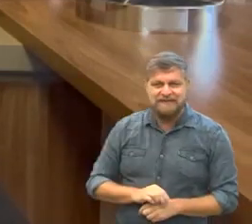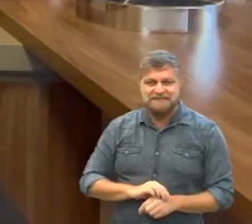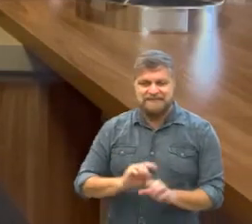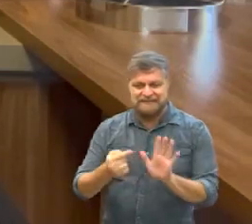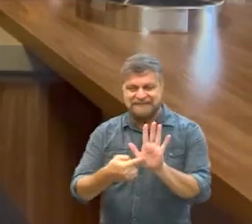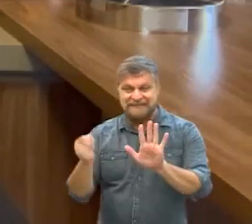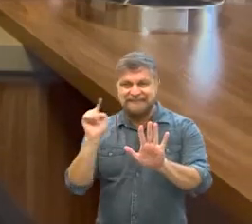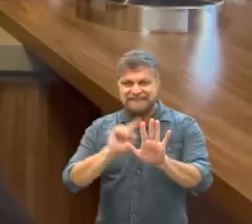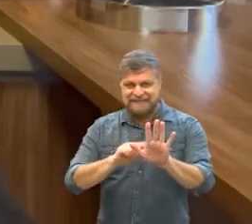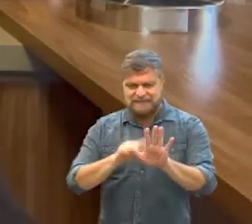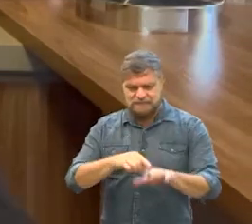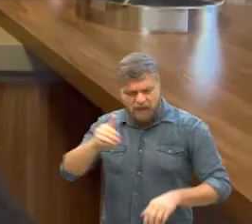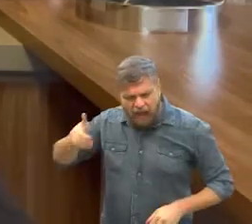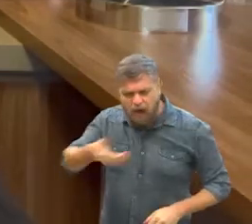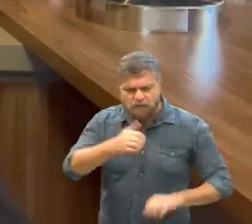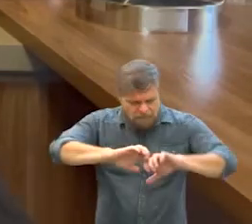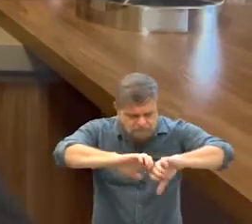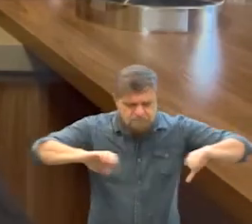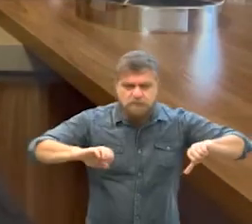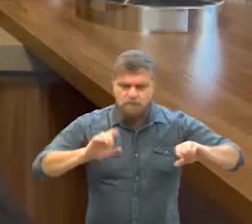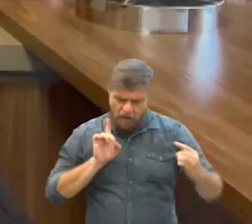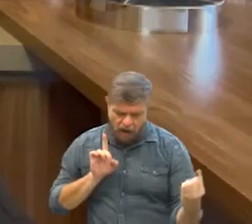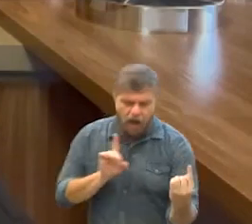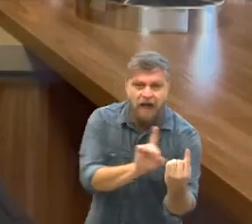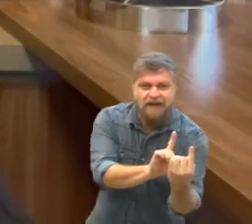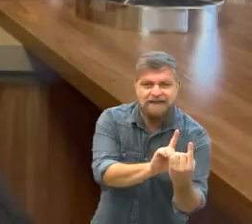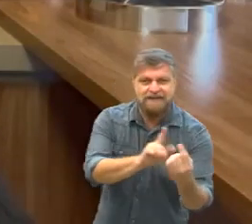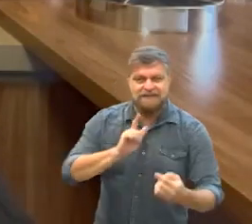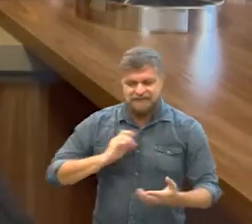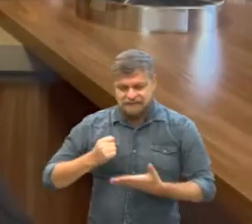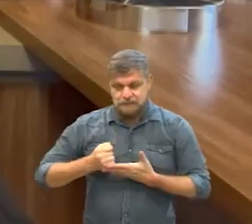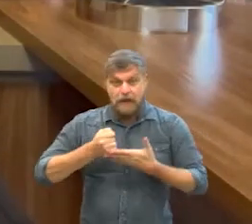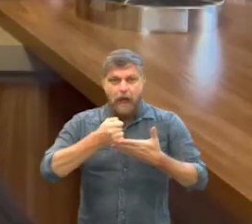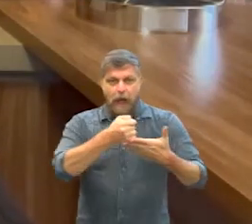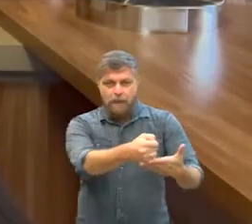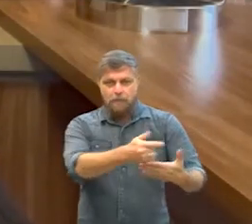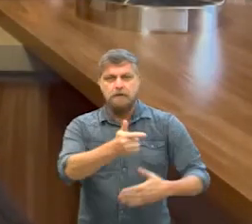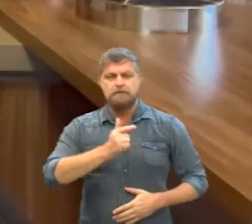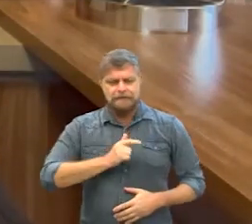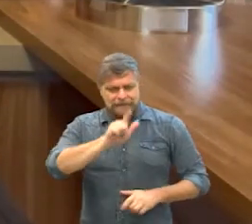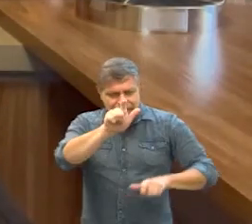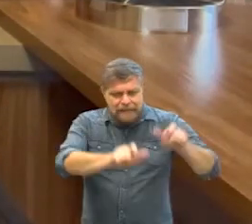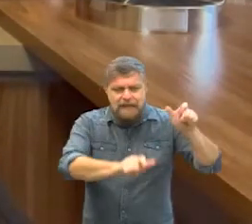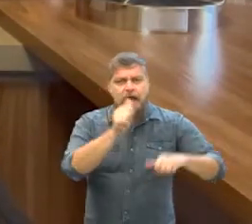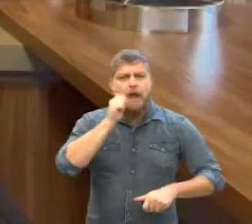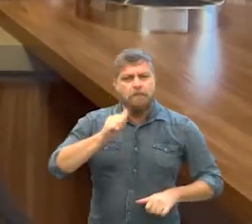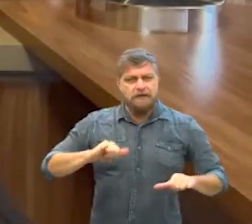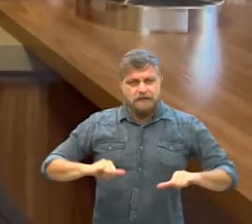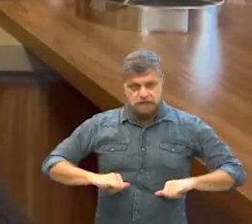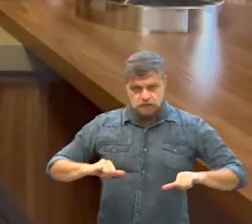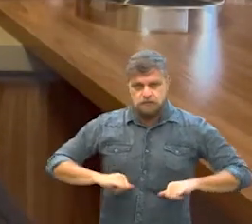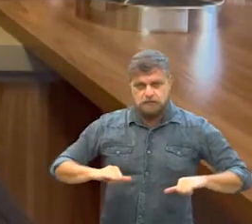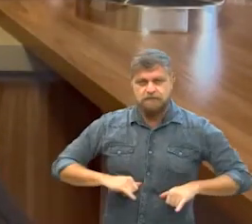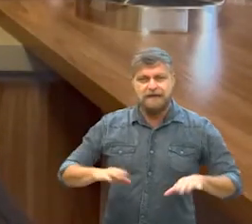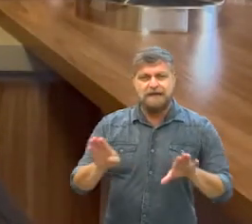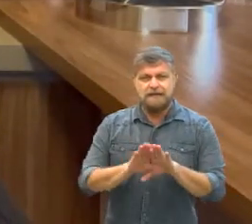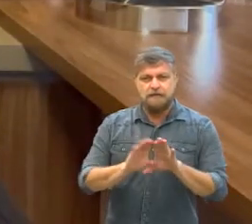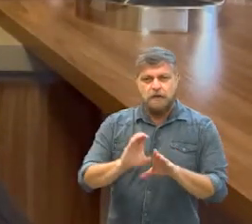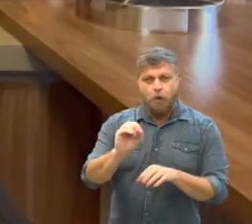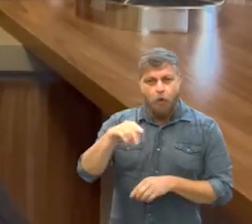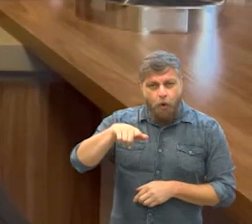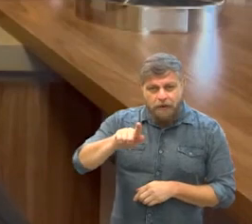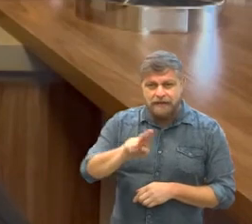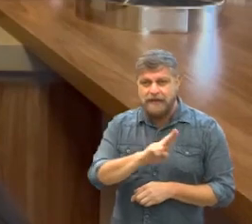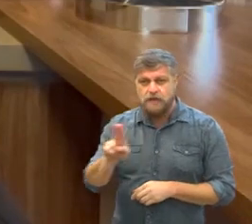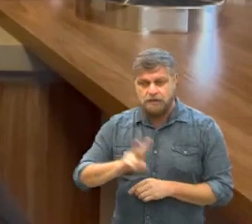é fantástica, que fala sobre isso, esse apoio que nós temos que dar para as mulheres que passam por isso. E também uma ONG